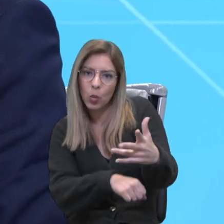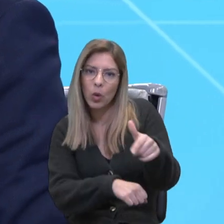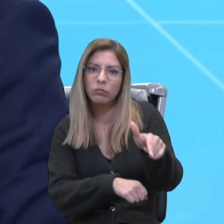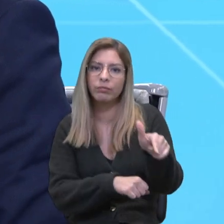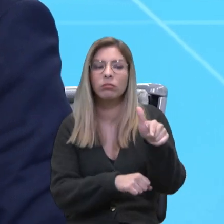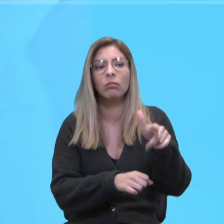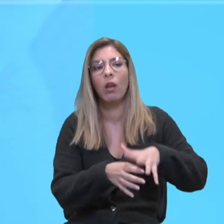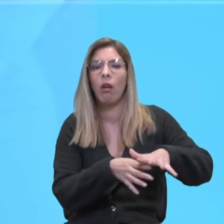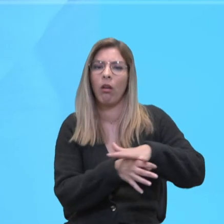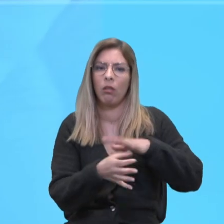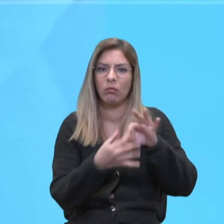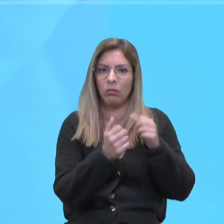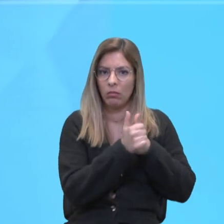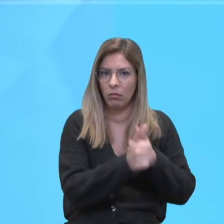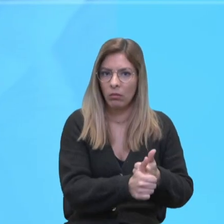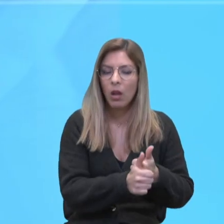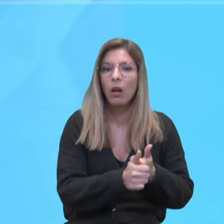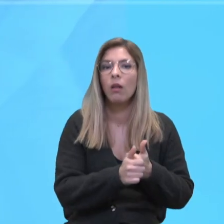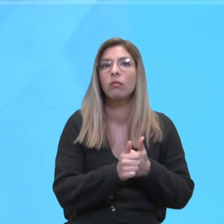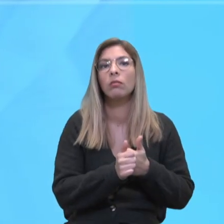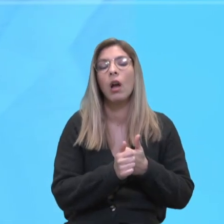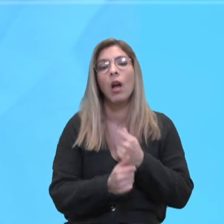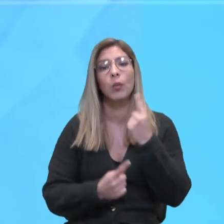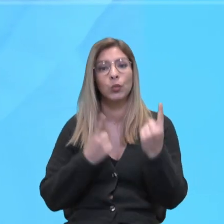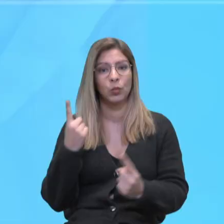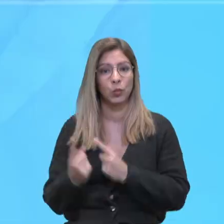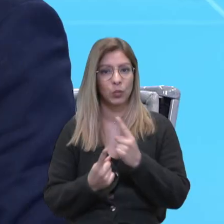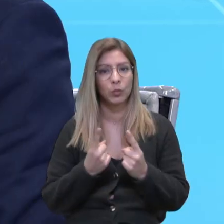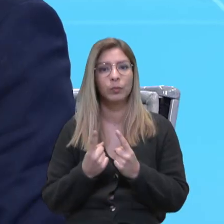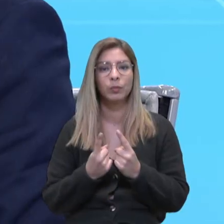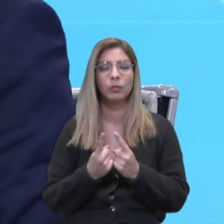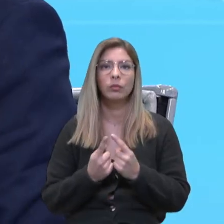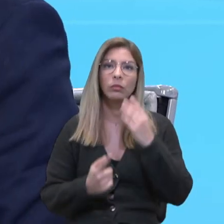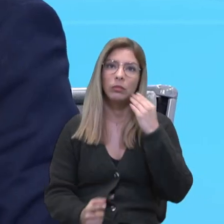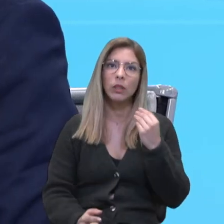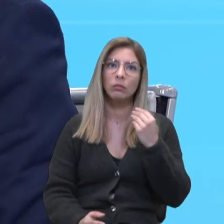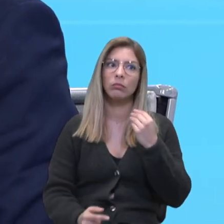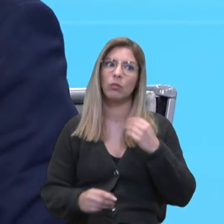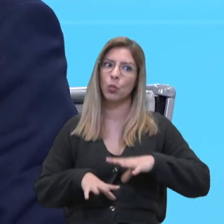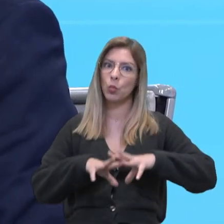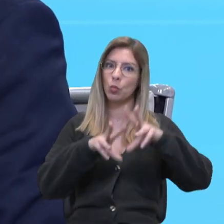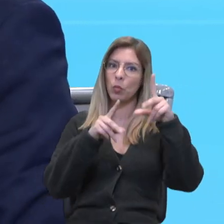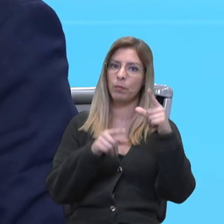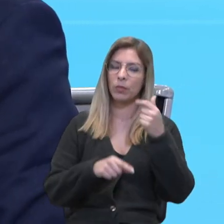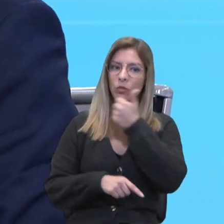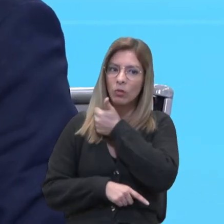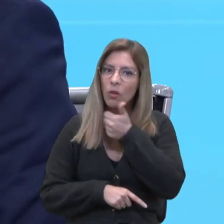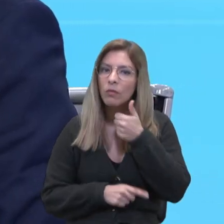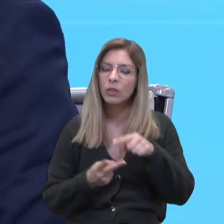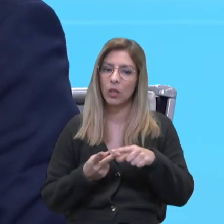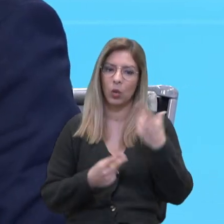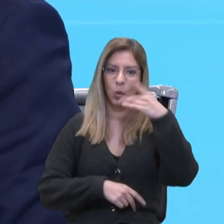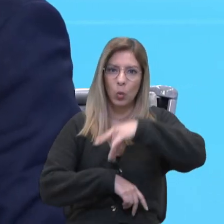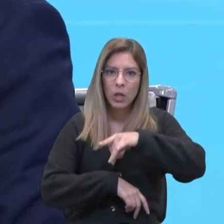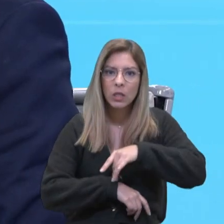que todo o acontecimento é, e particularmente em relação à dimensão do sofrimento, da doença,